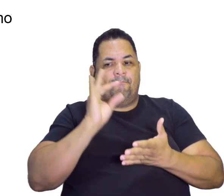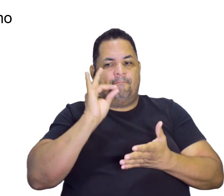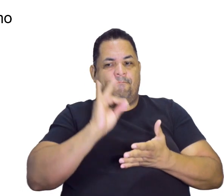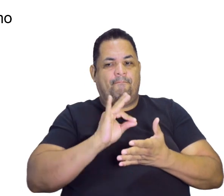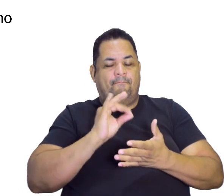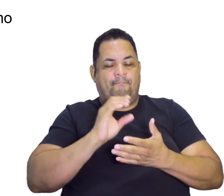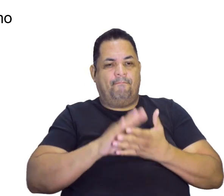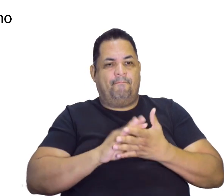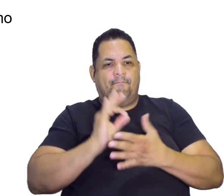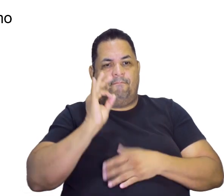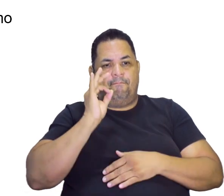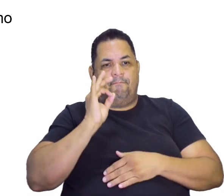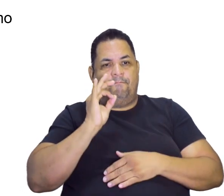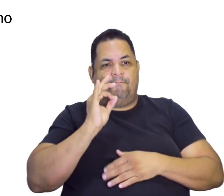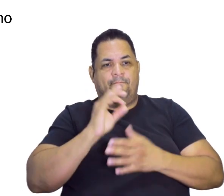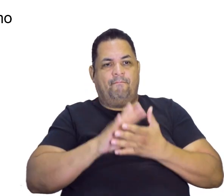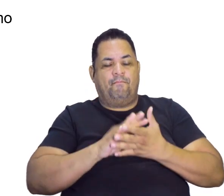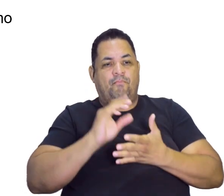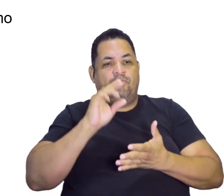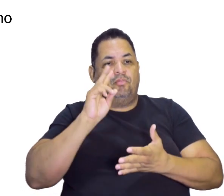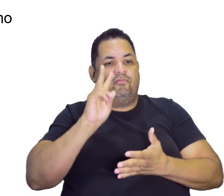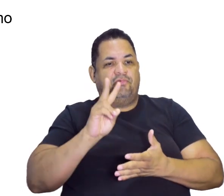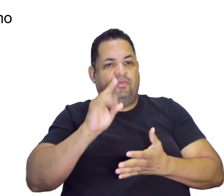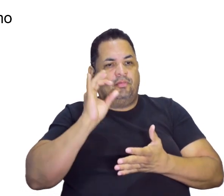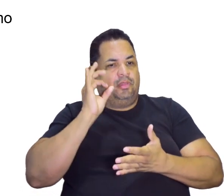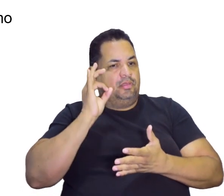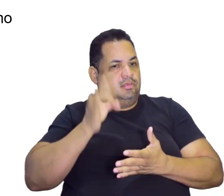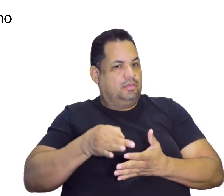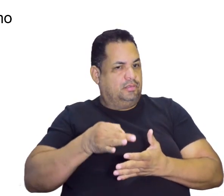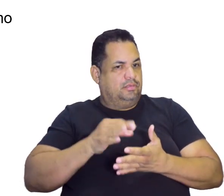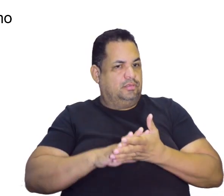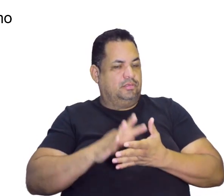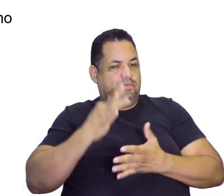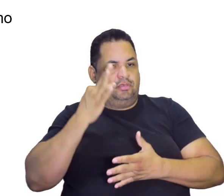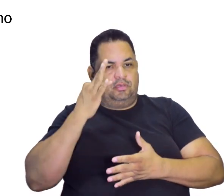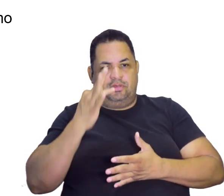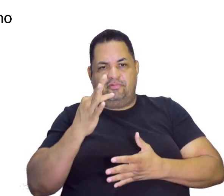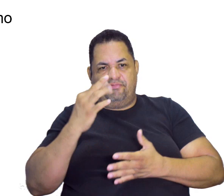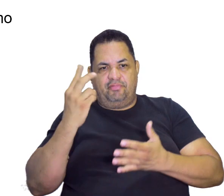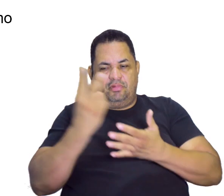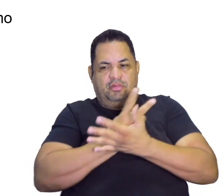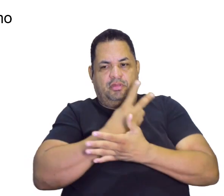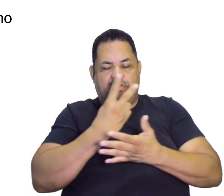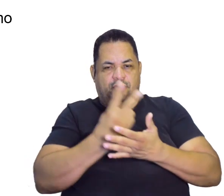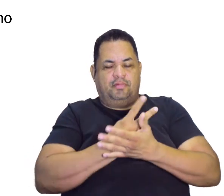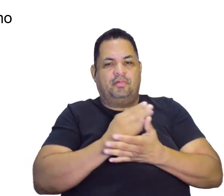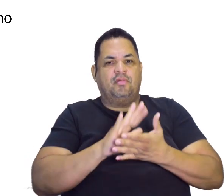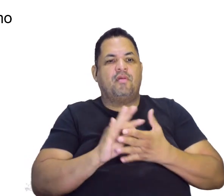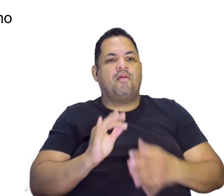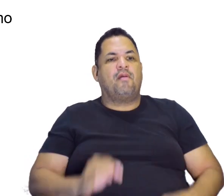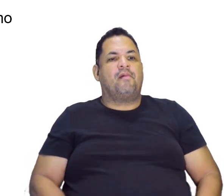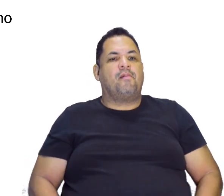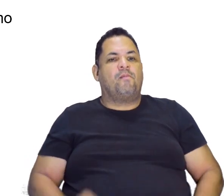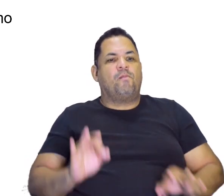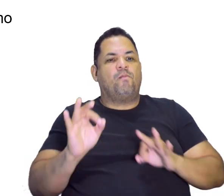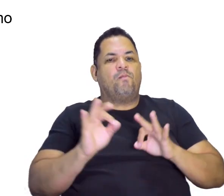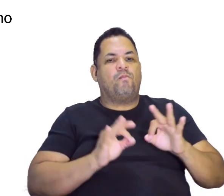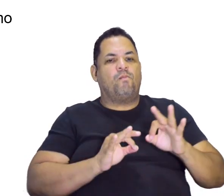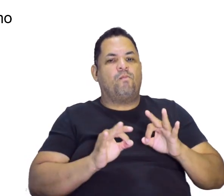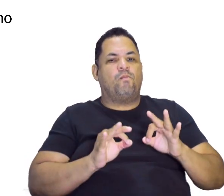de verdadeiro ou falso as seguintes afirmações. Você tem na primeira aqui, elaboração de